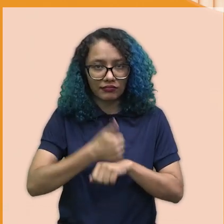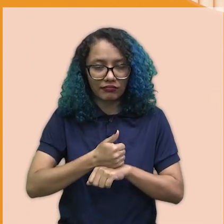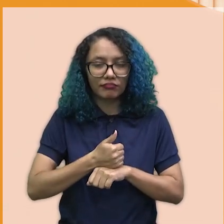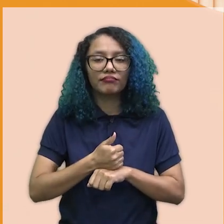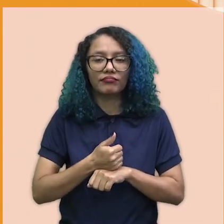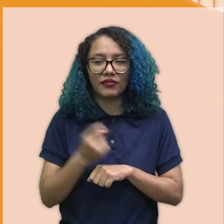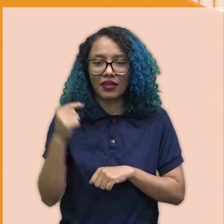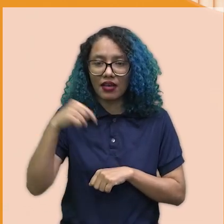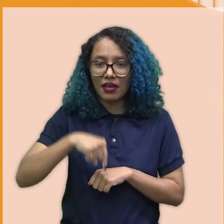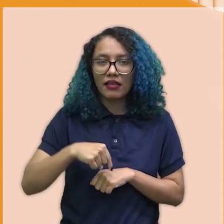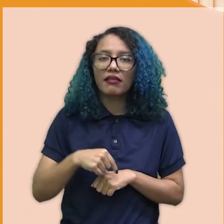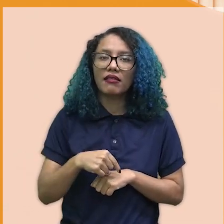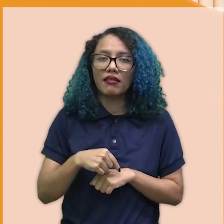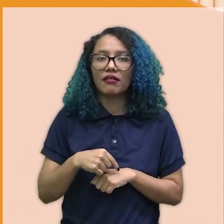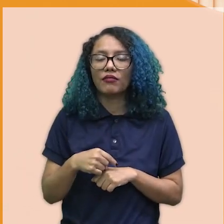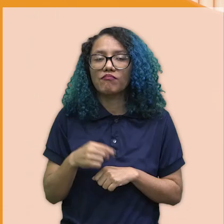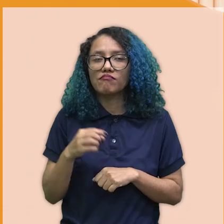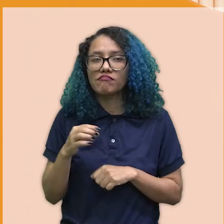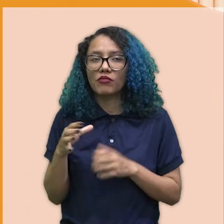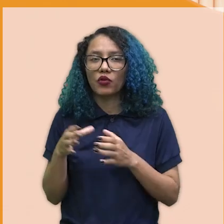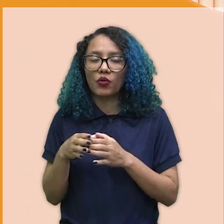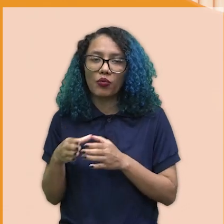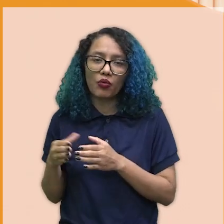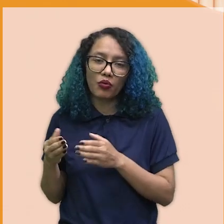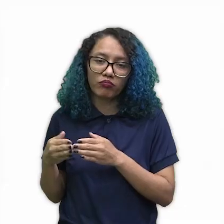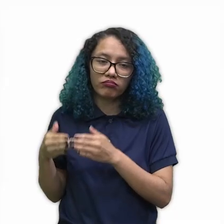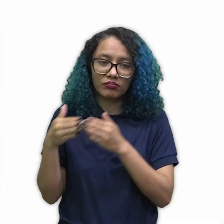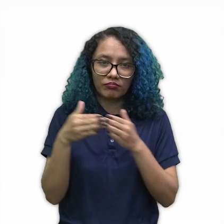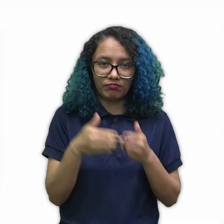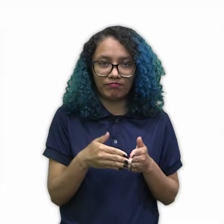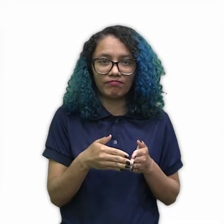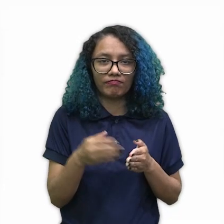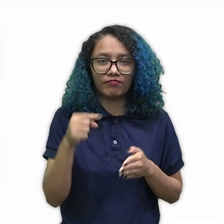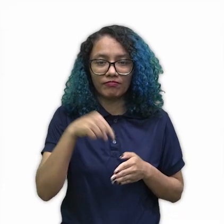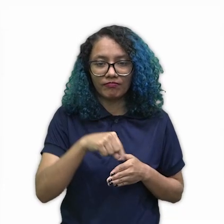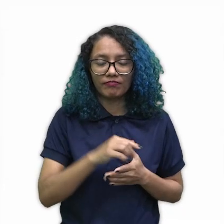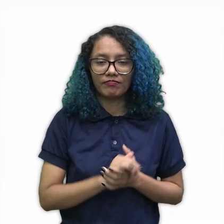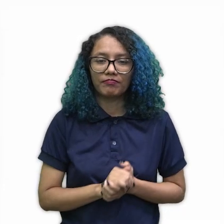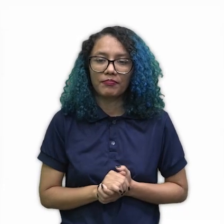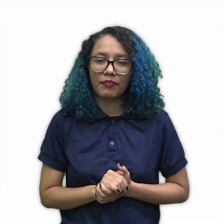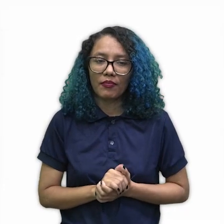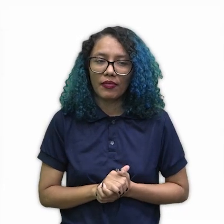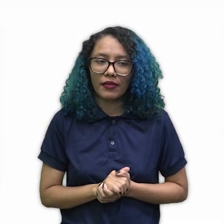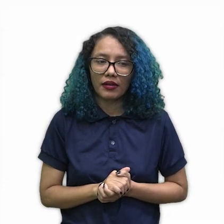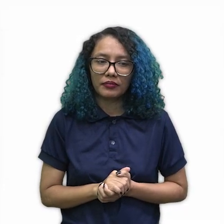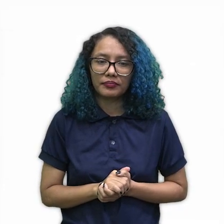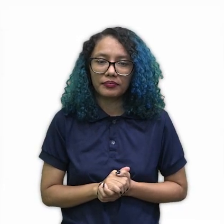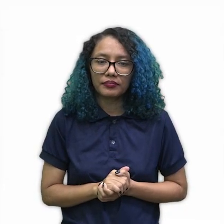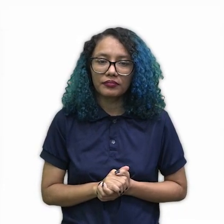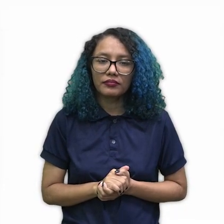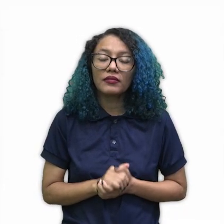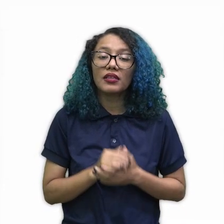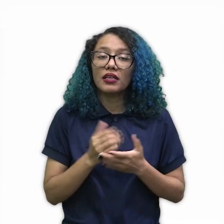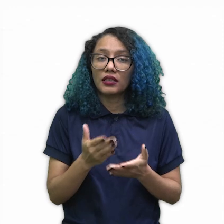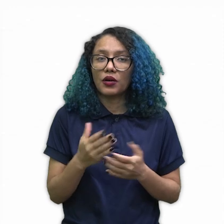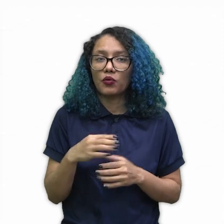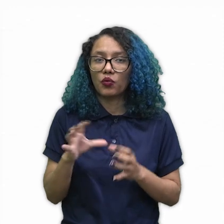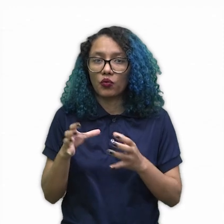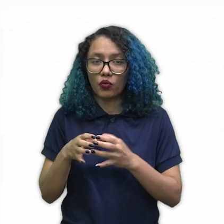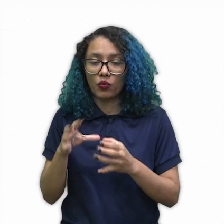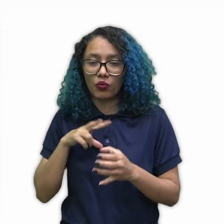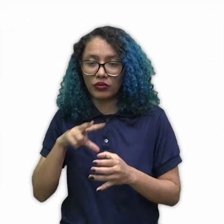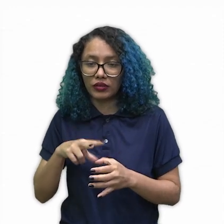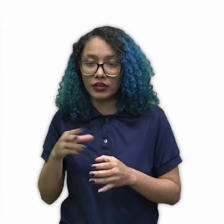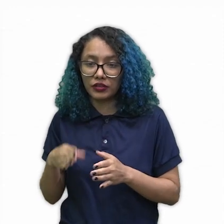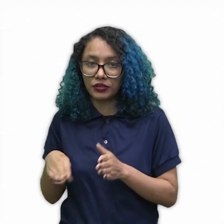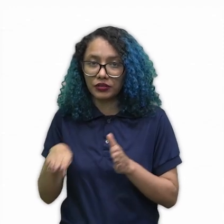aqui pela região onde hoje está o nosso país. Acompanhem comigo. Bem, os portugueses chegaram aqui no ano